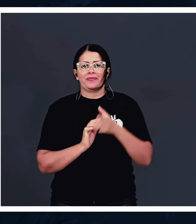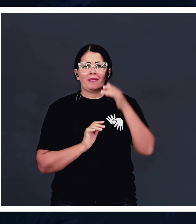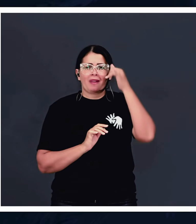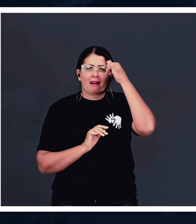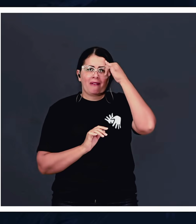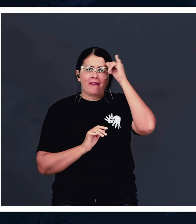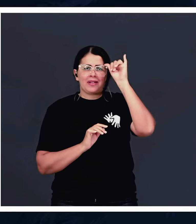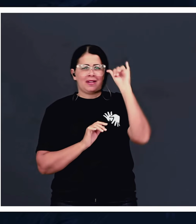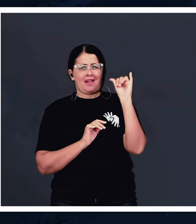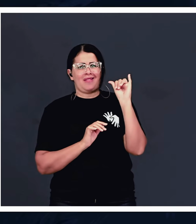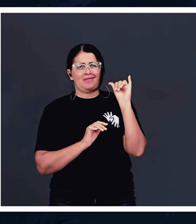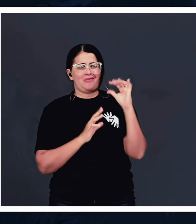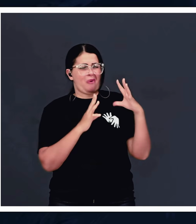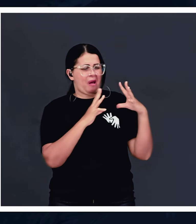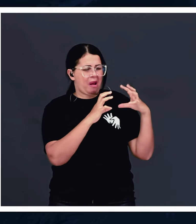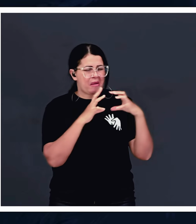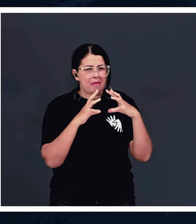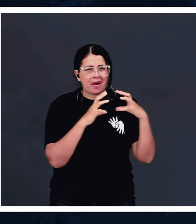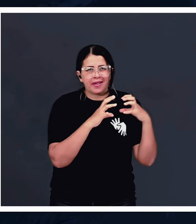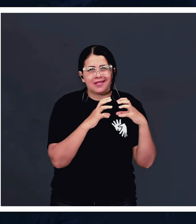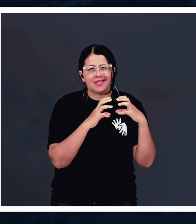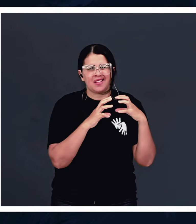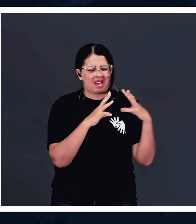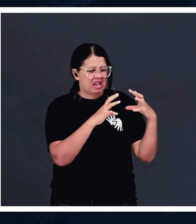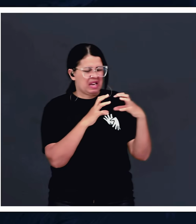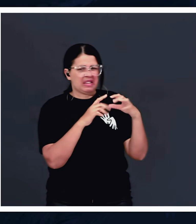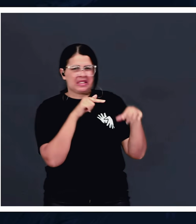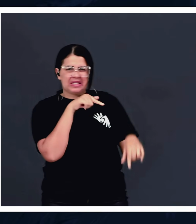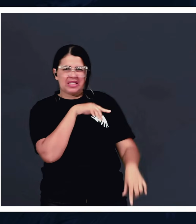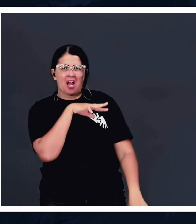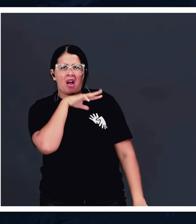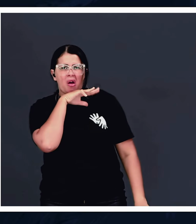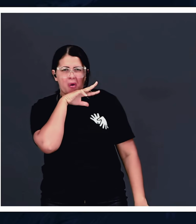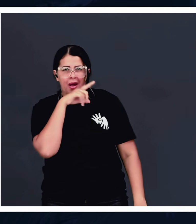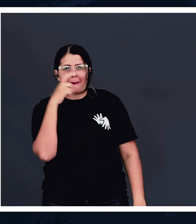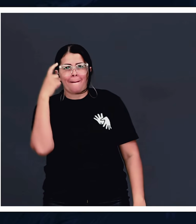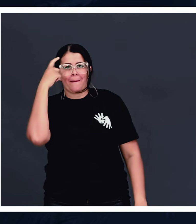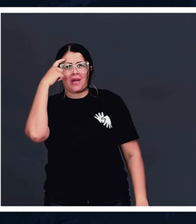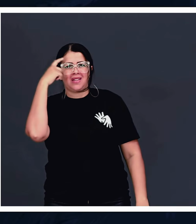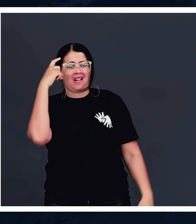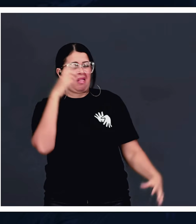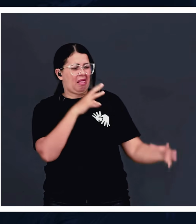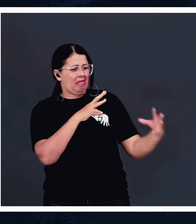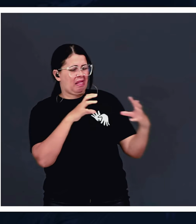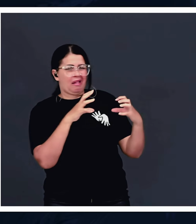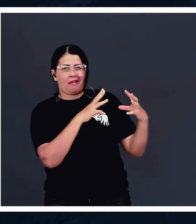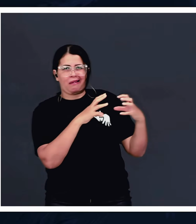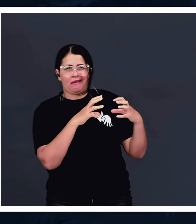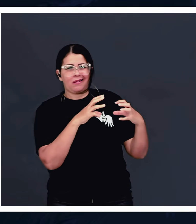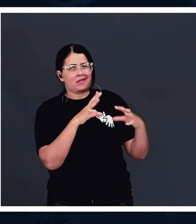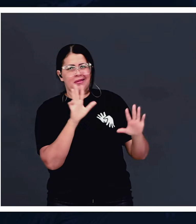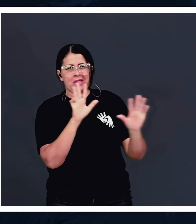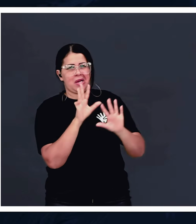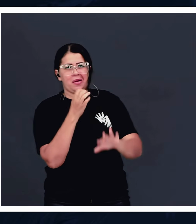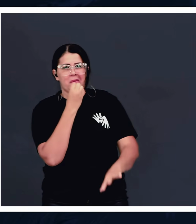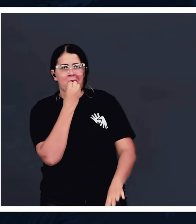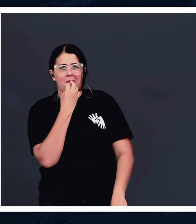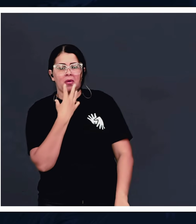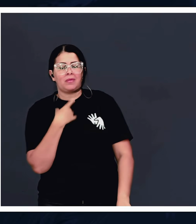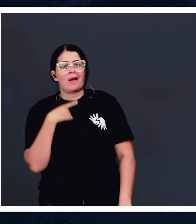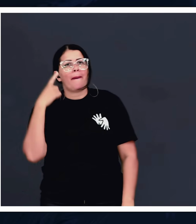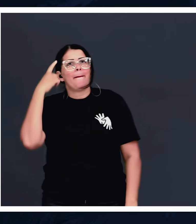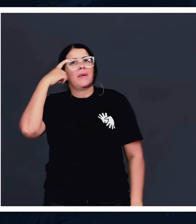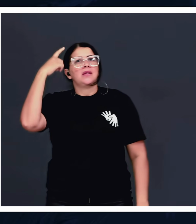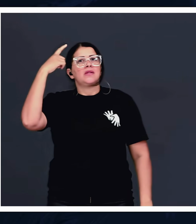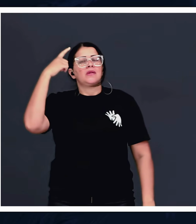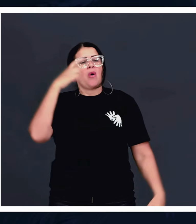evitar um conflito é uma coisa ruim, quando a gente imagina isso. Conflito não é bom. A gente já tem no nosso imaginário.